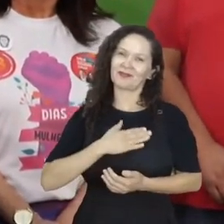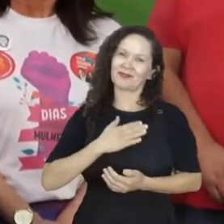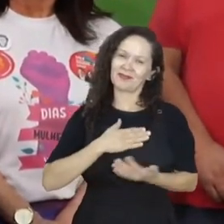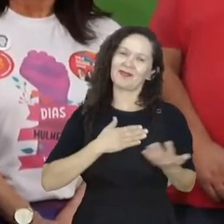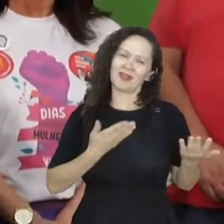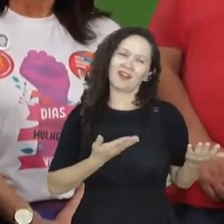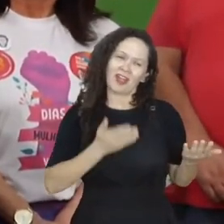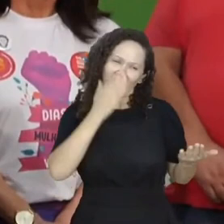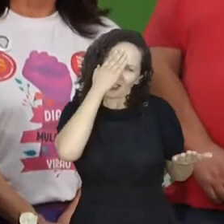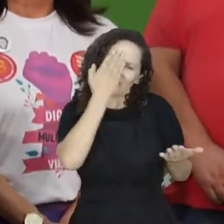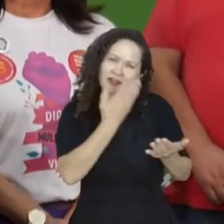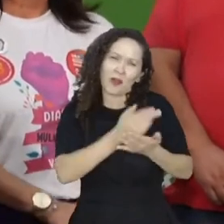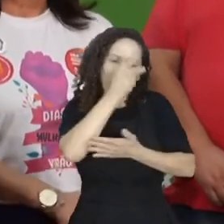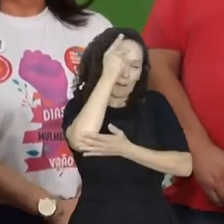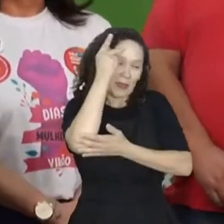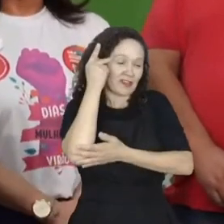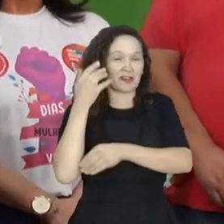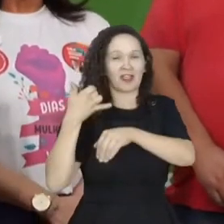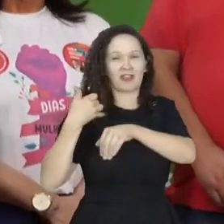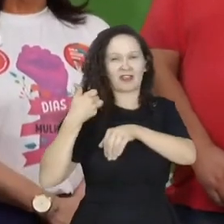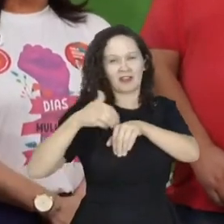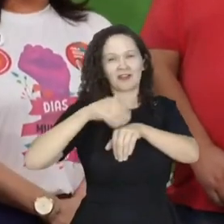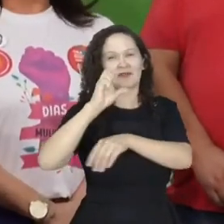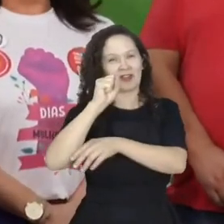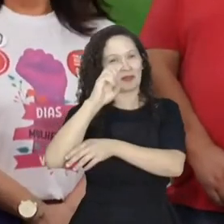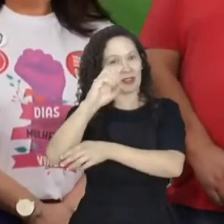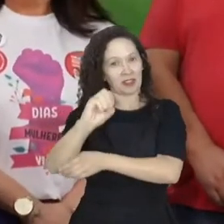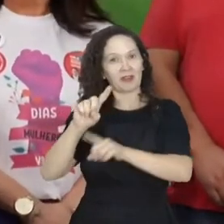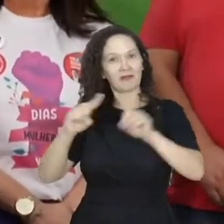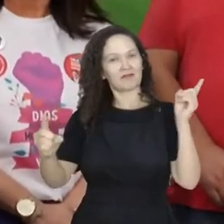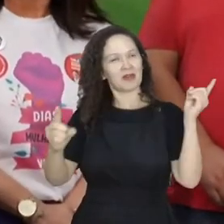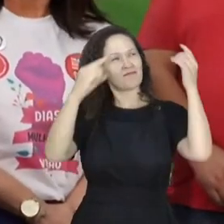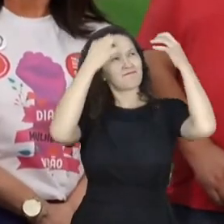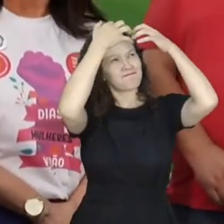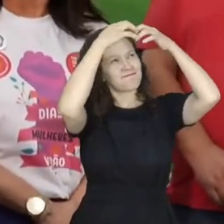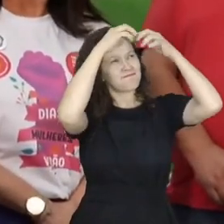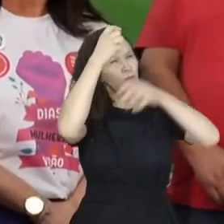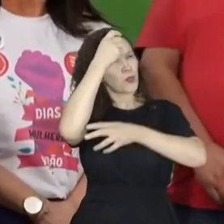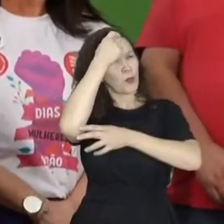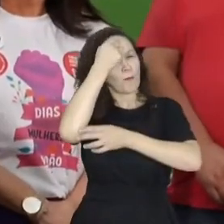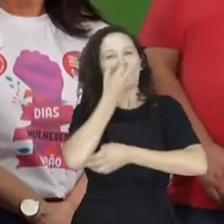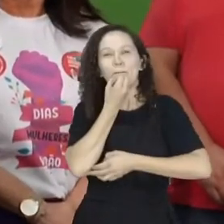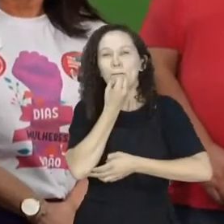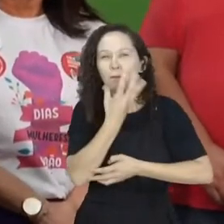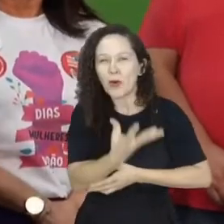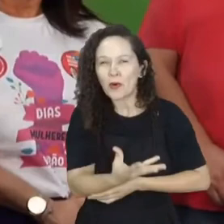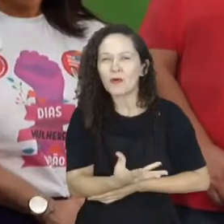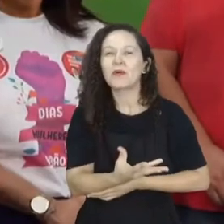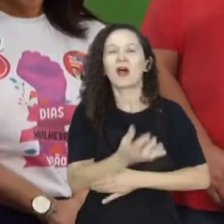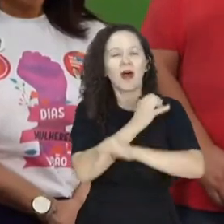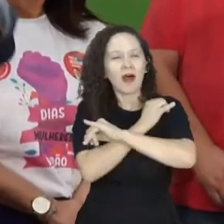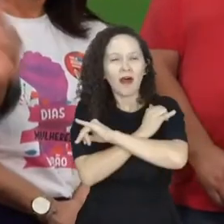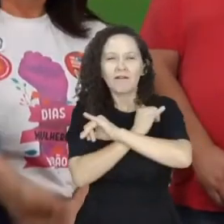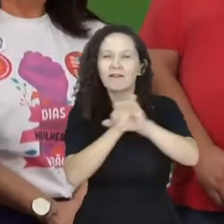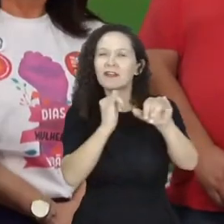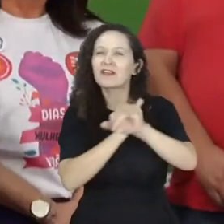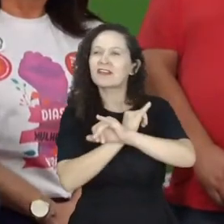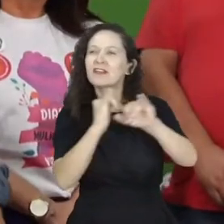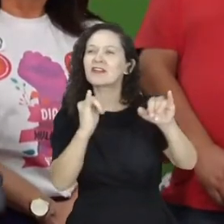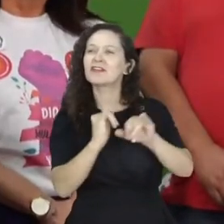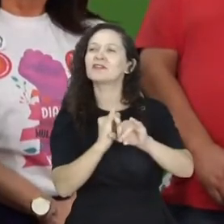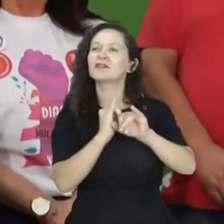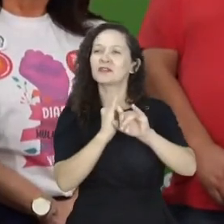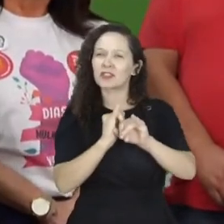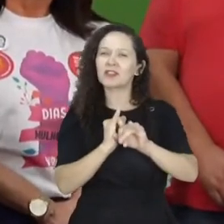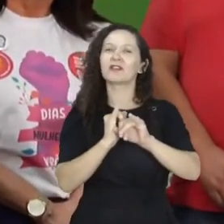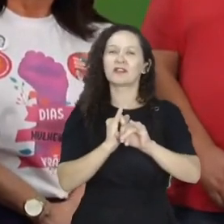gente que passa dos 80 anos, mas ele está com a cabeça muito boa. Está feita declaração que falta só isto que ia